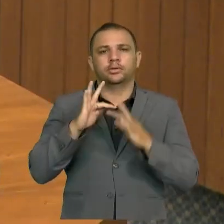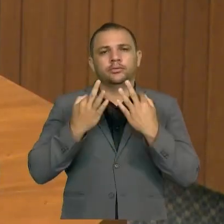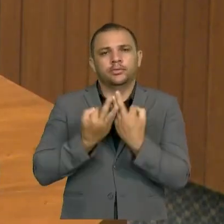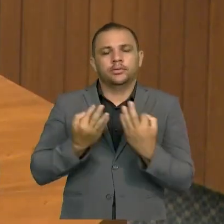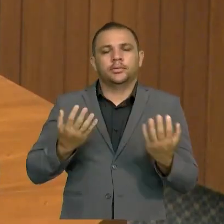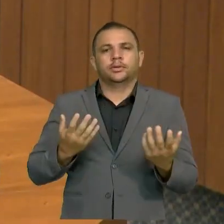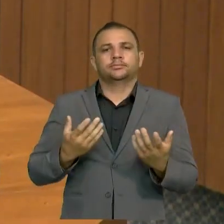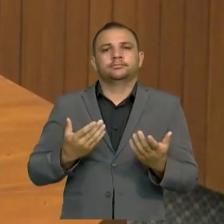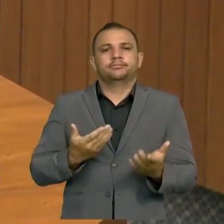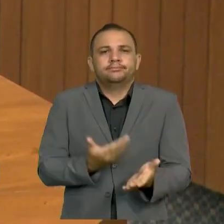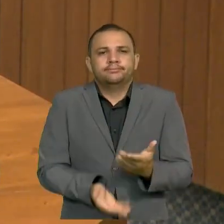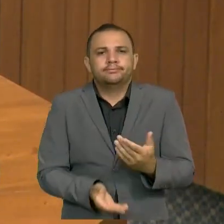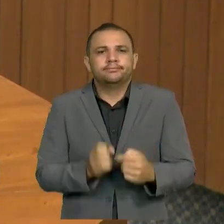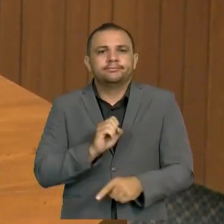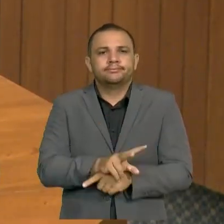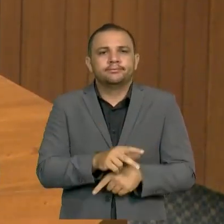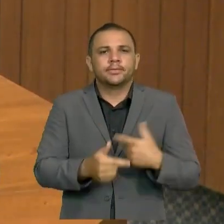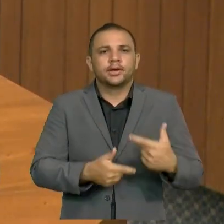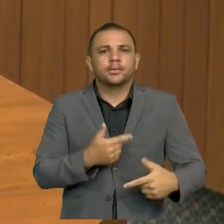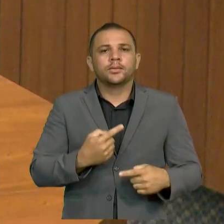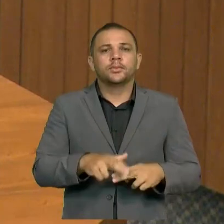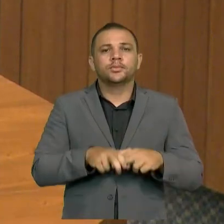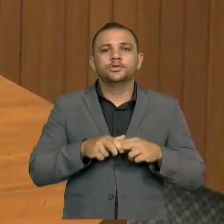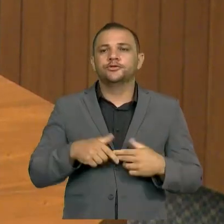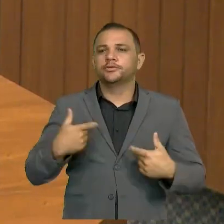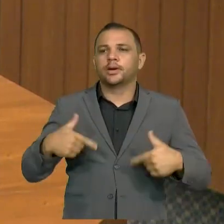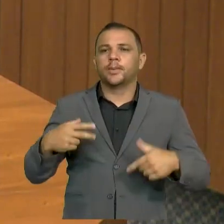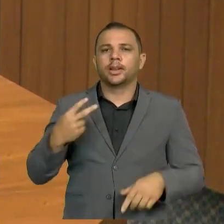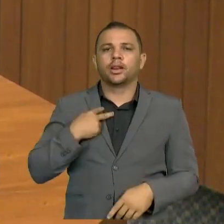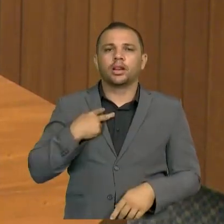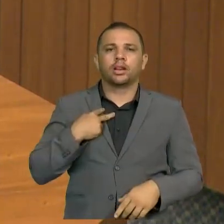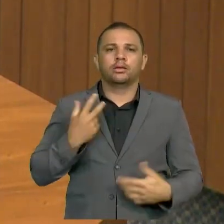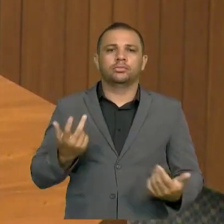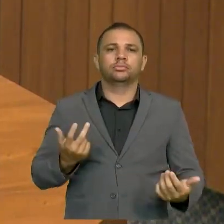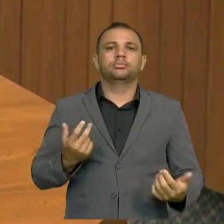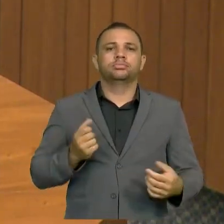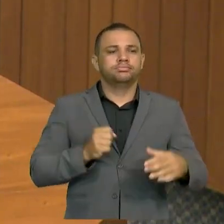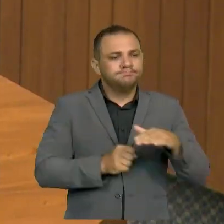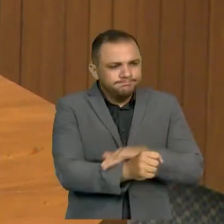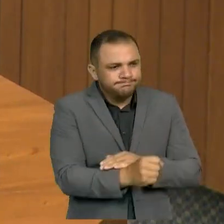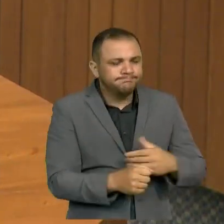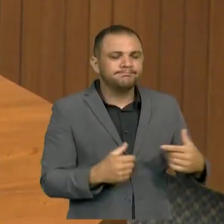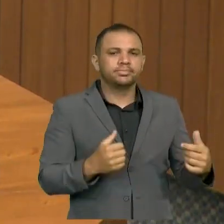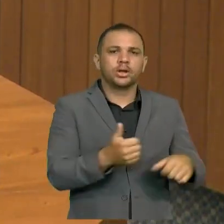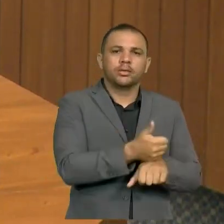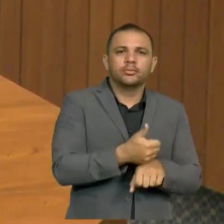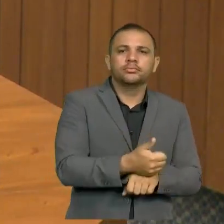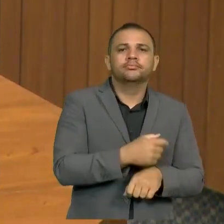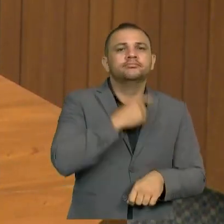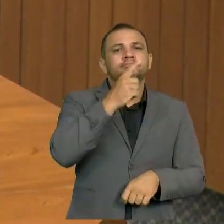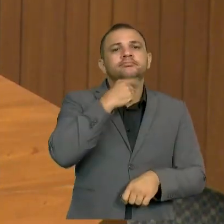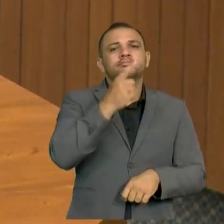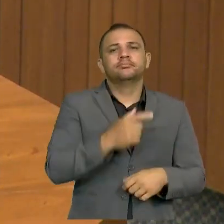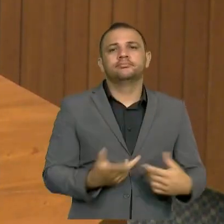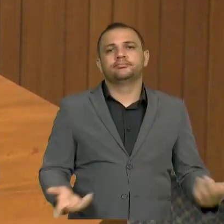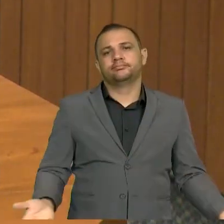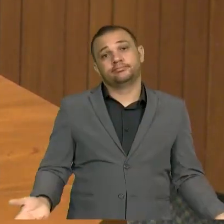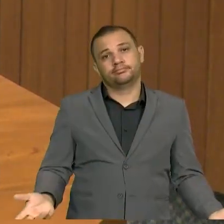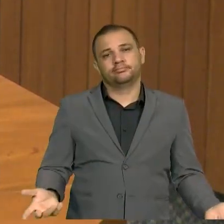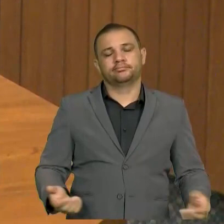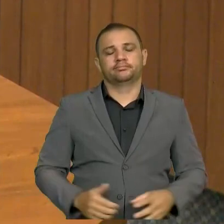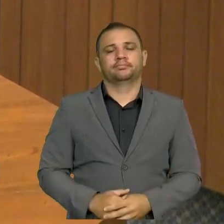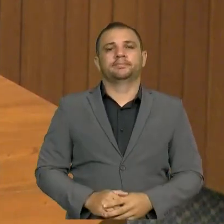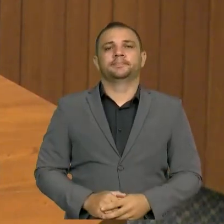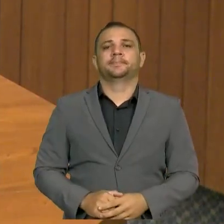poder estar em academias, podendo exercer sua profissão. Academias, clubes e tudo que possa usar um licenciado